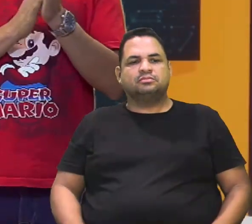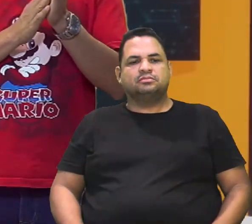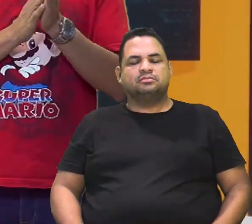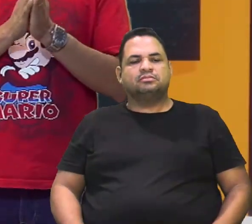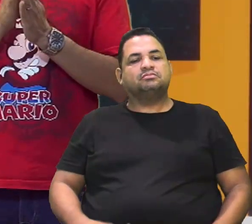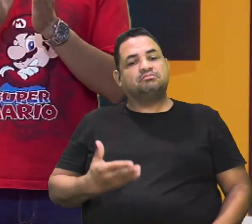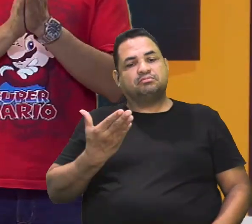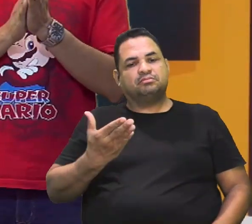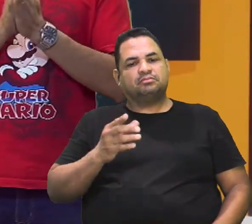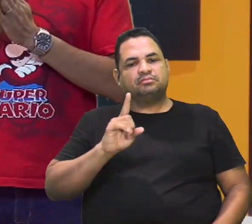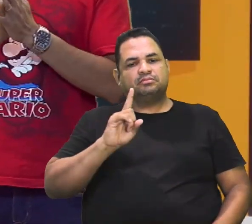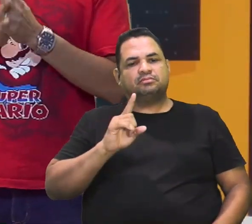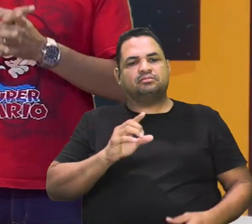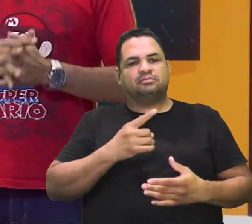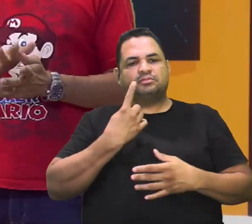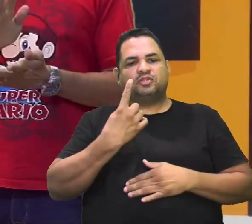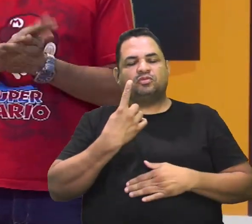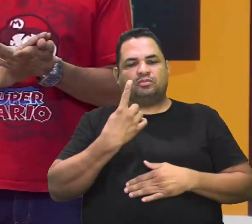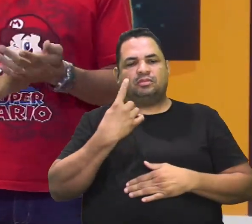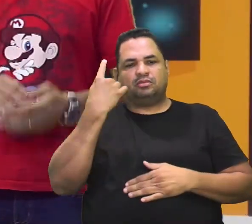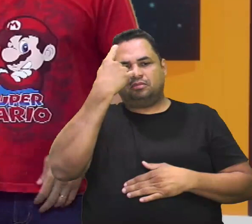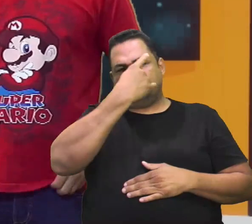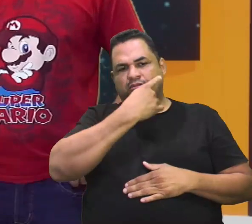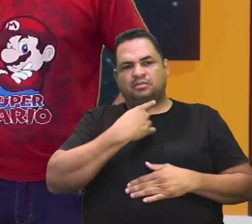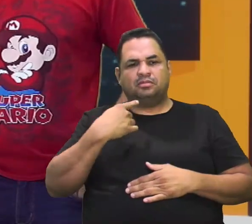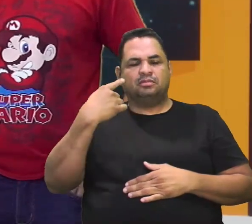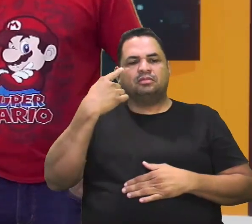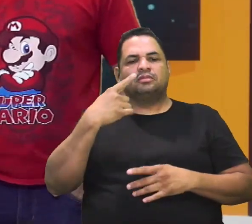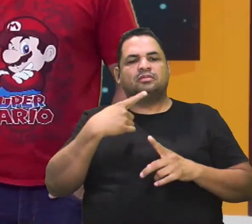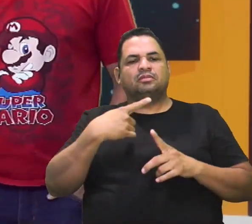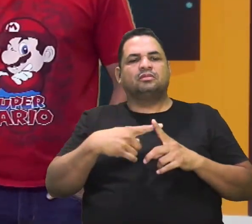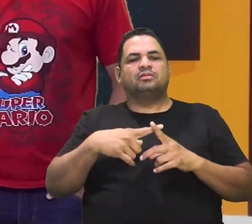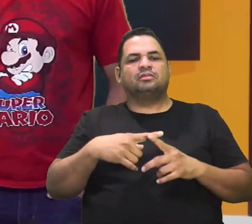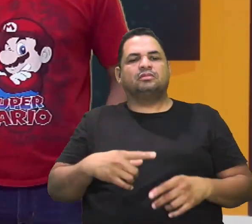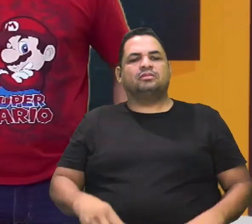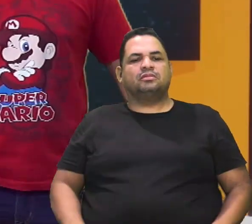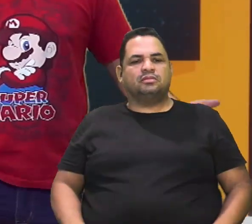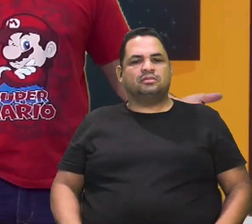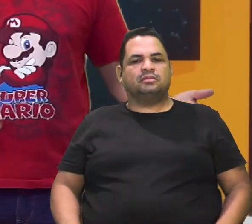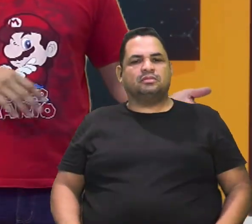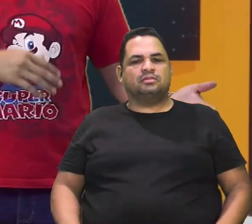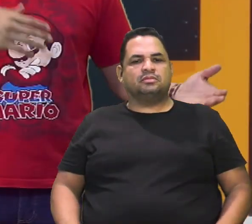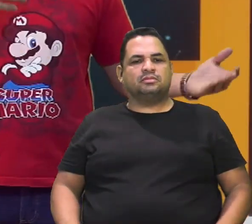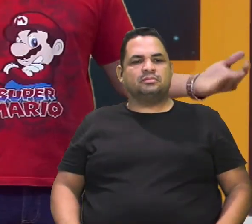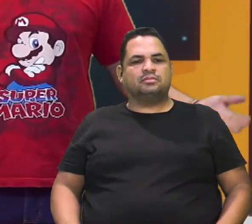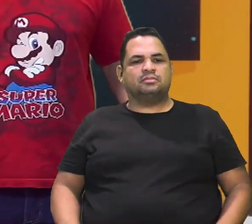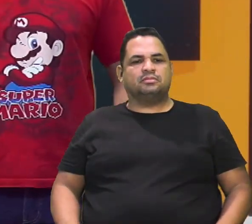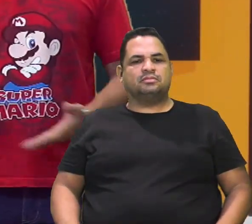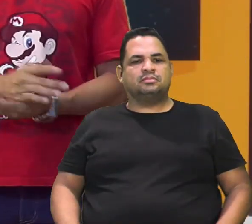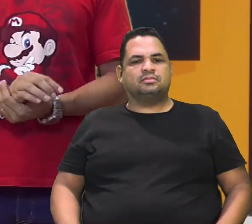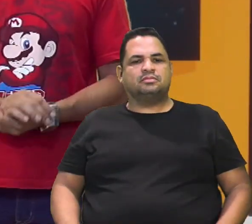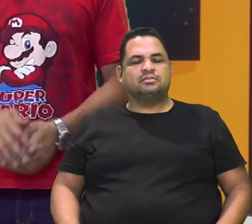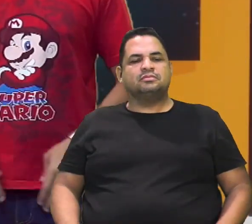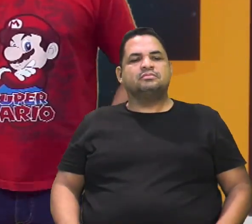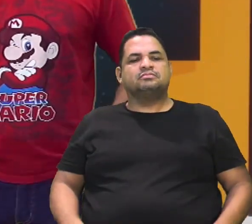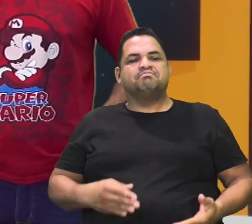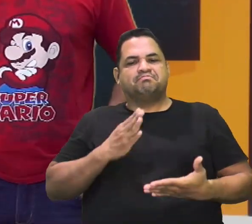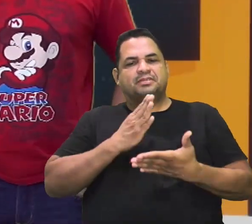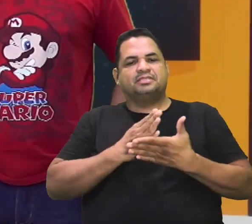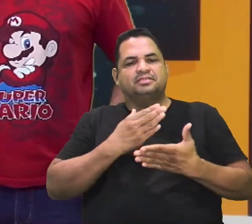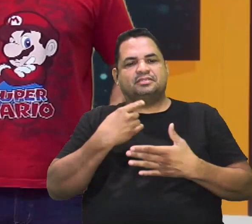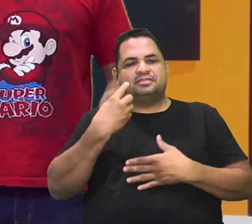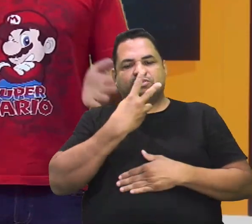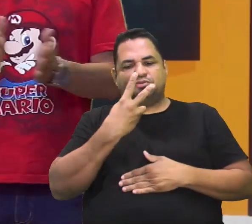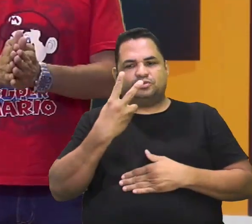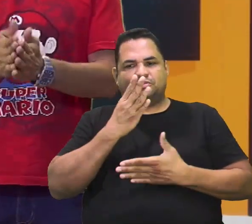1h30, com certeza é 1 hora. 1 hora porque temos a meia hora e mais a outra meia. Juntando